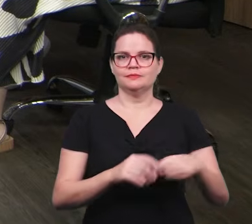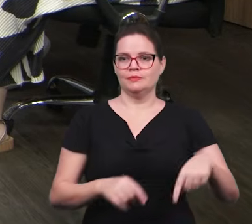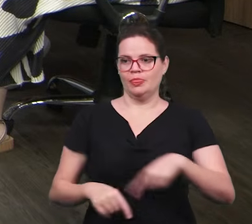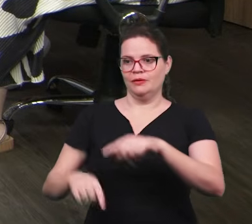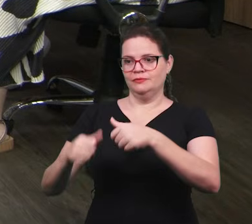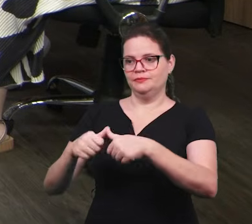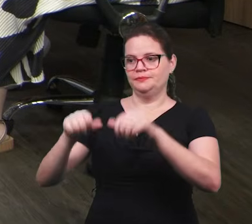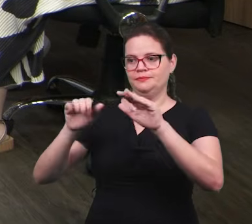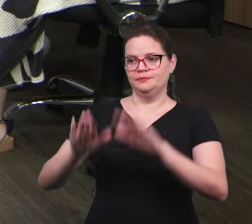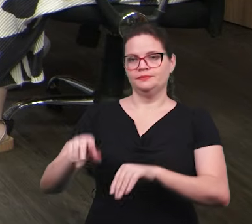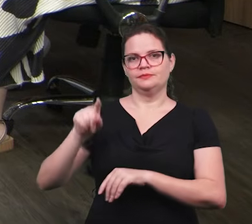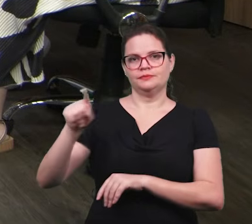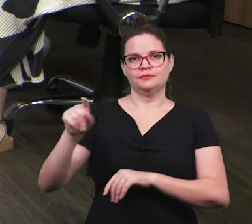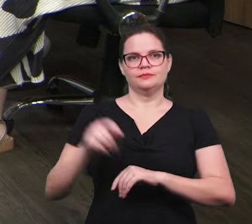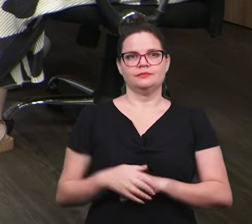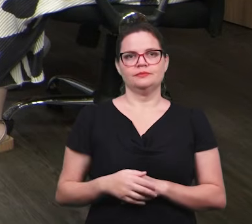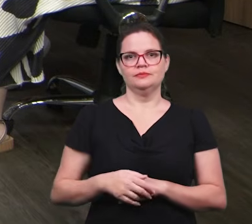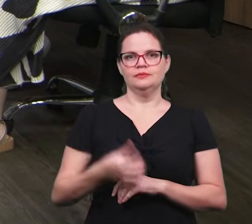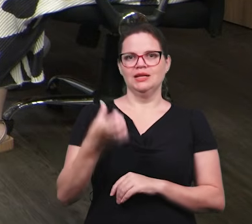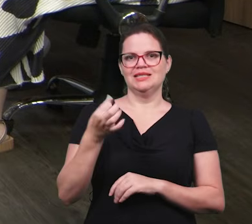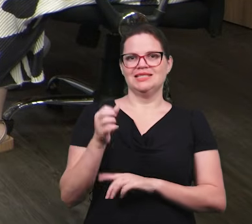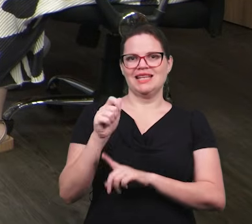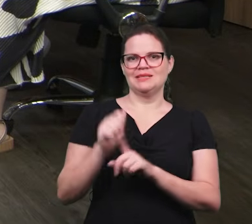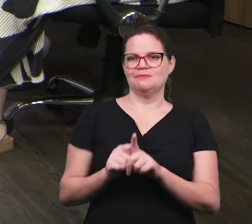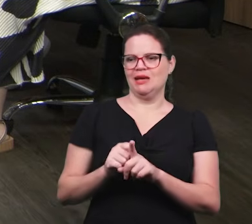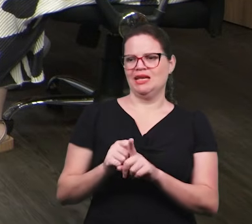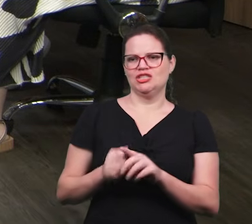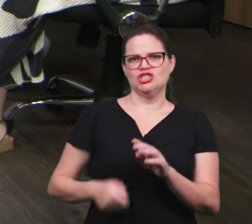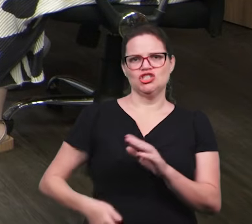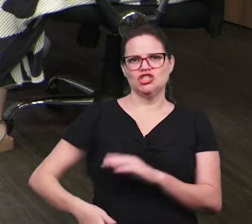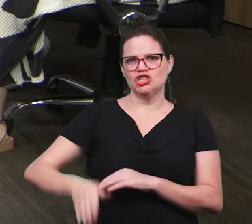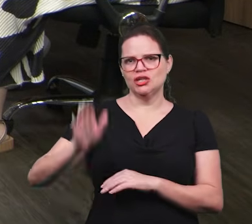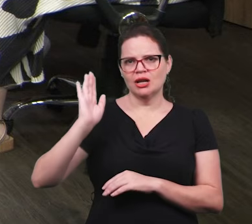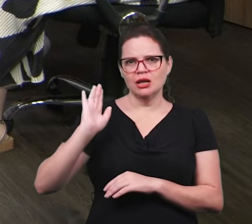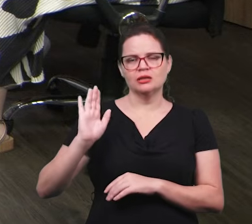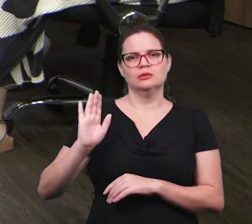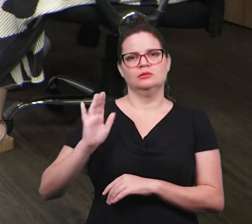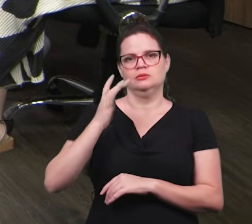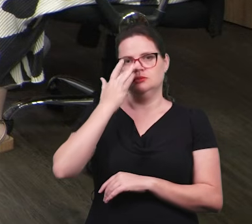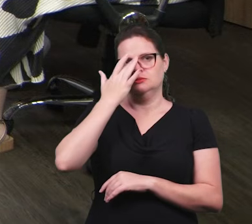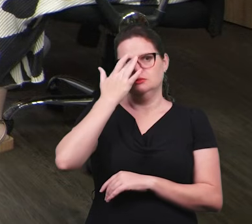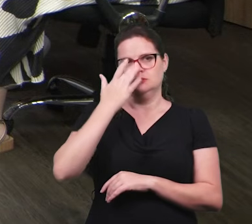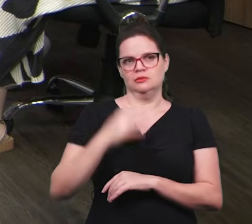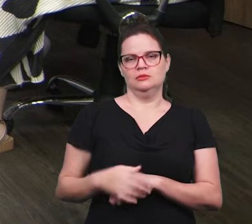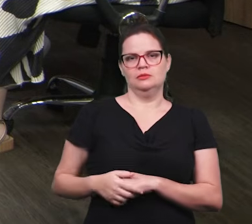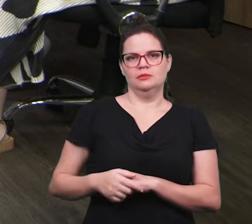e ficam um período, naturalmente que não ficam 6 meses direto lá, mas eles ficam 6 meses